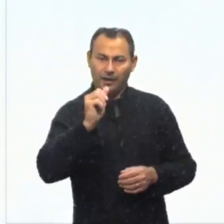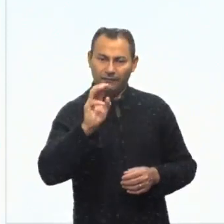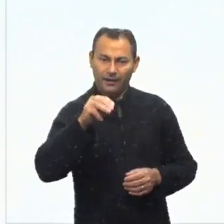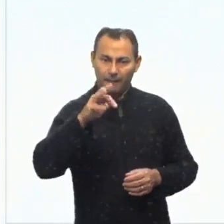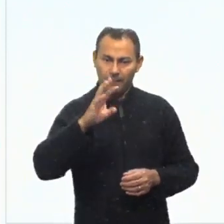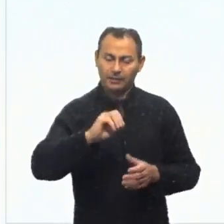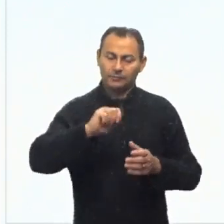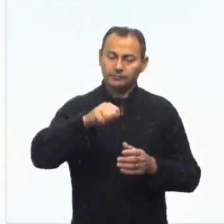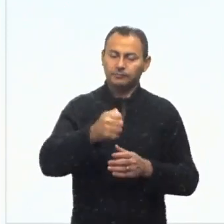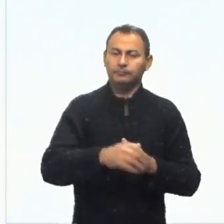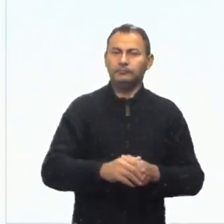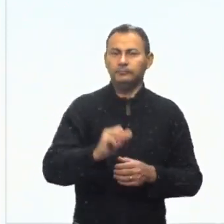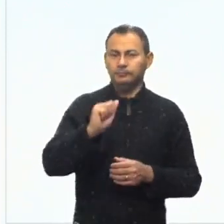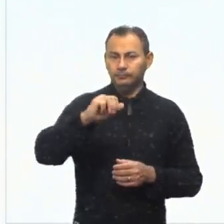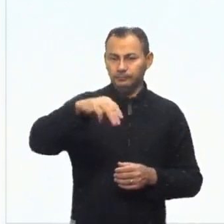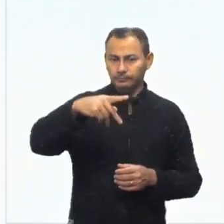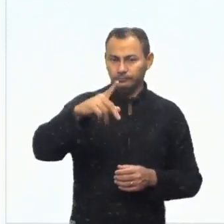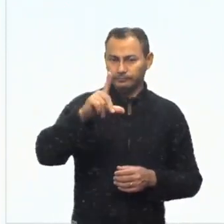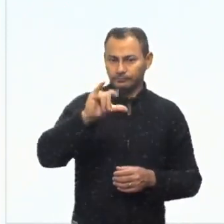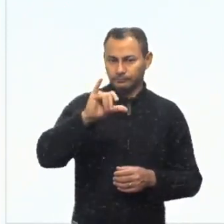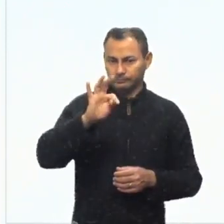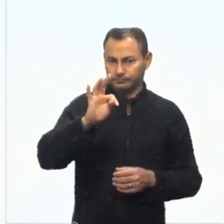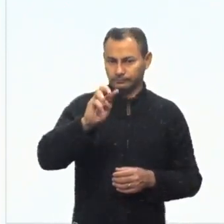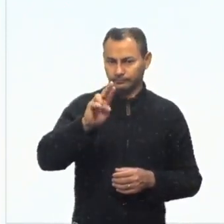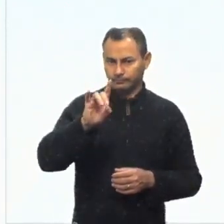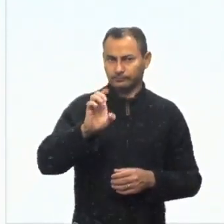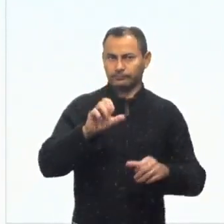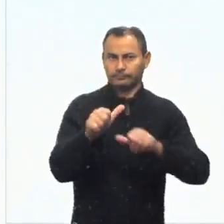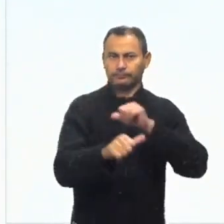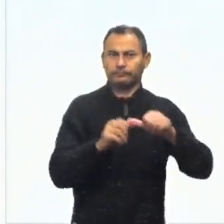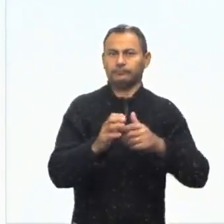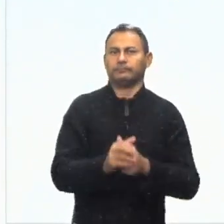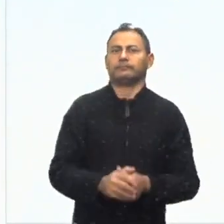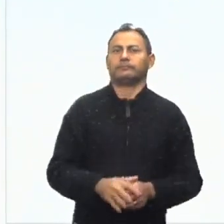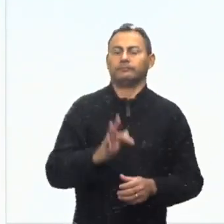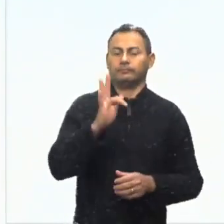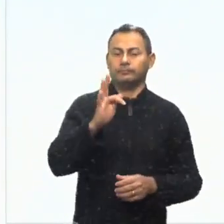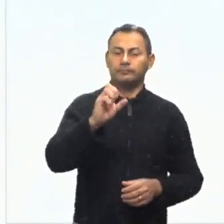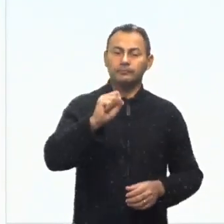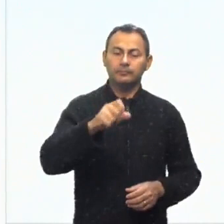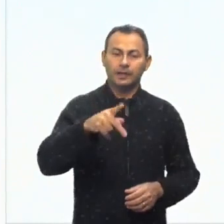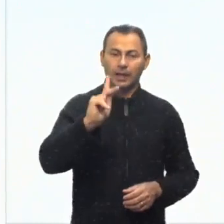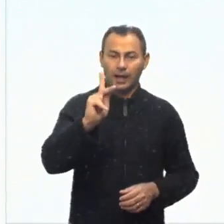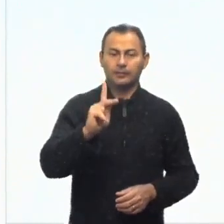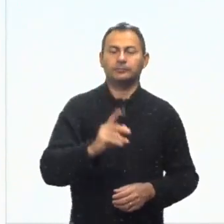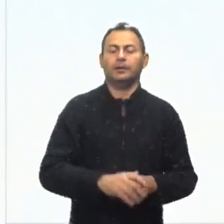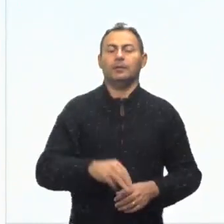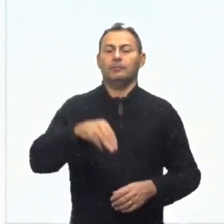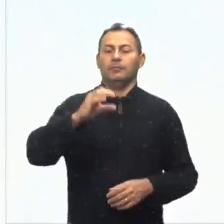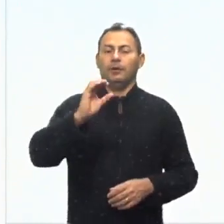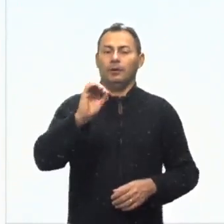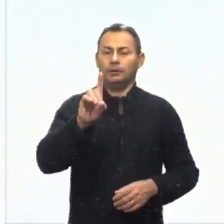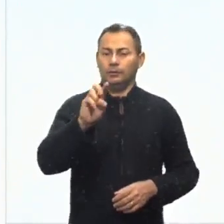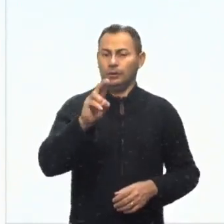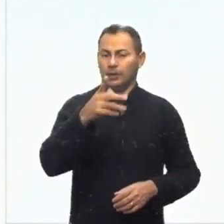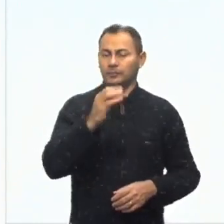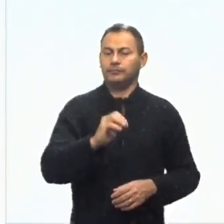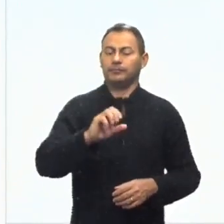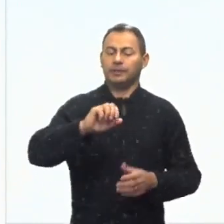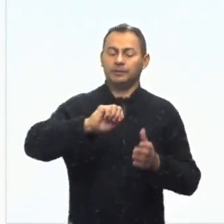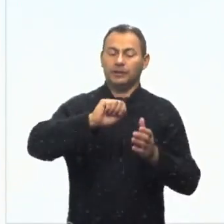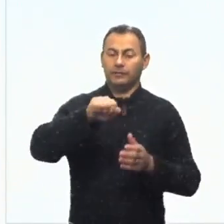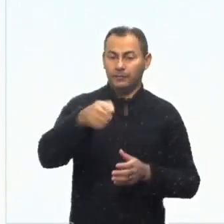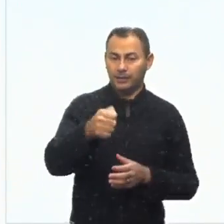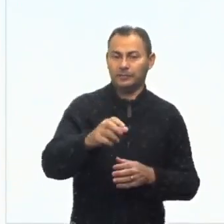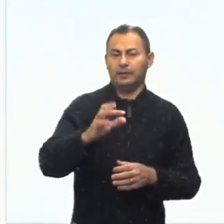Amplitude Shift Keying, ou seja, a amplitude ela é modificada. FSK é modulação por